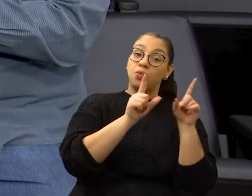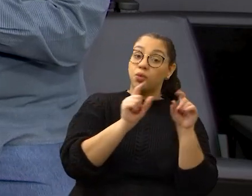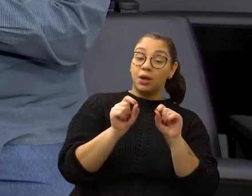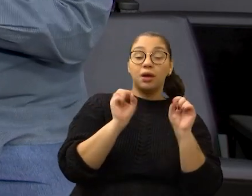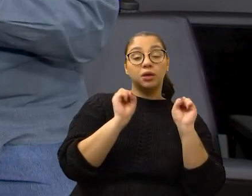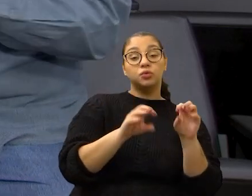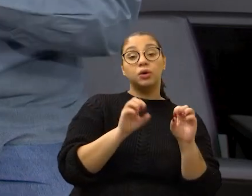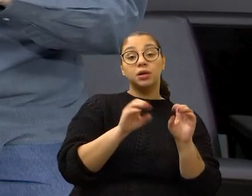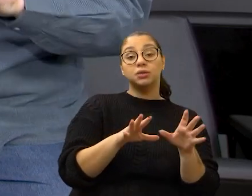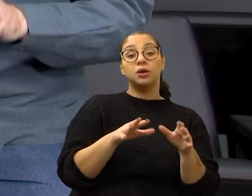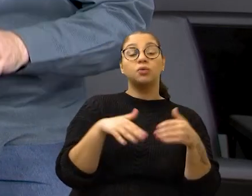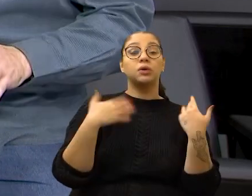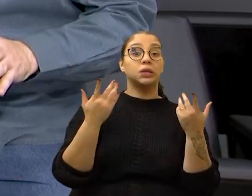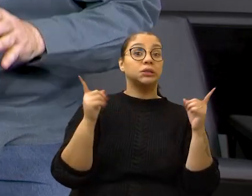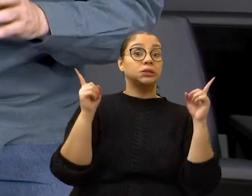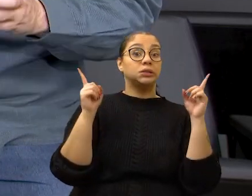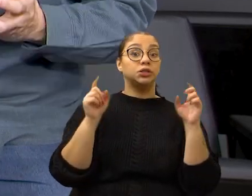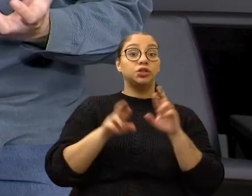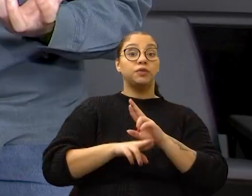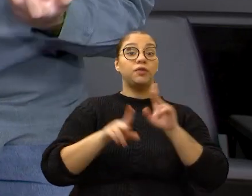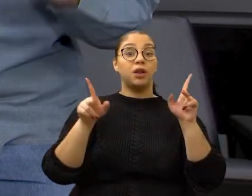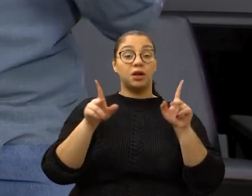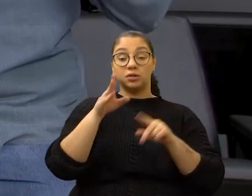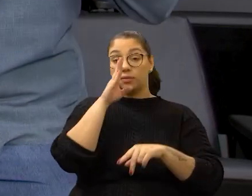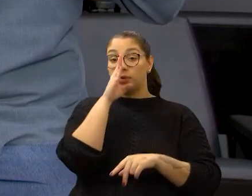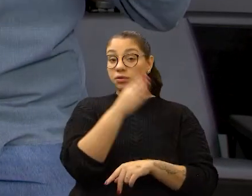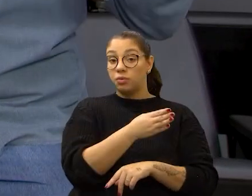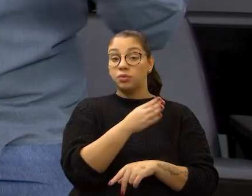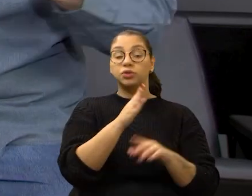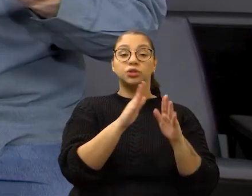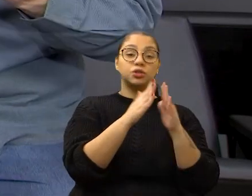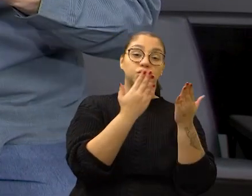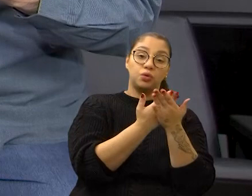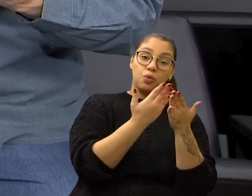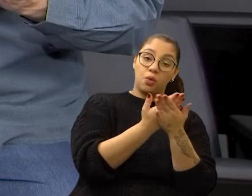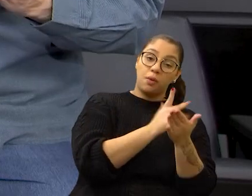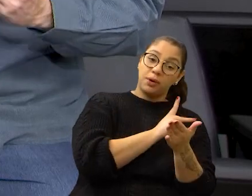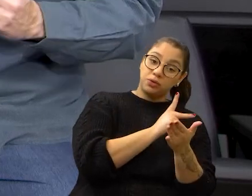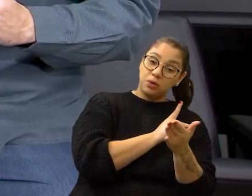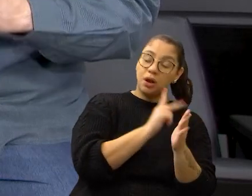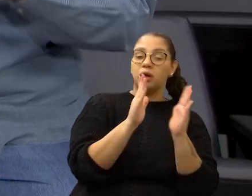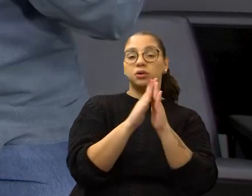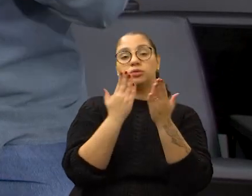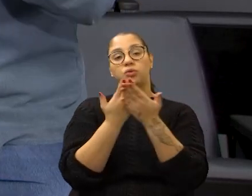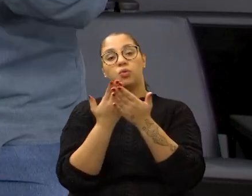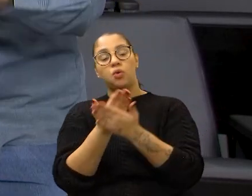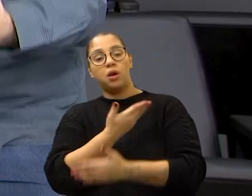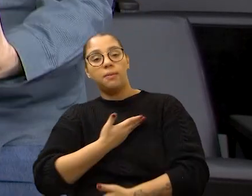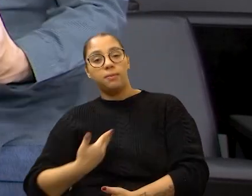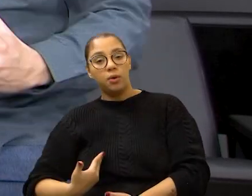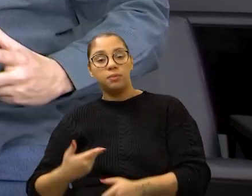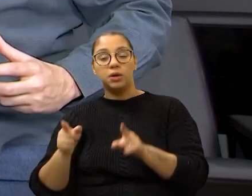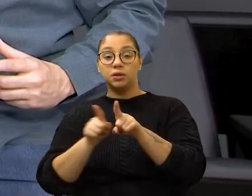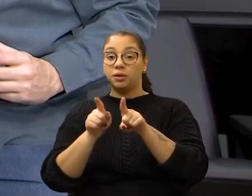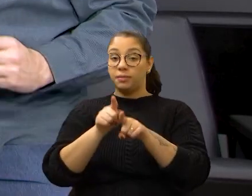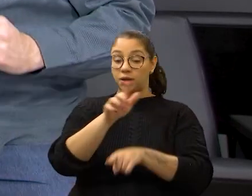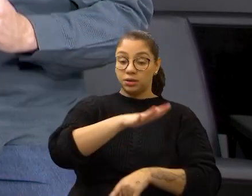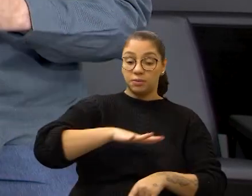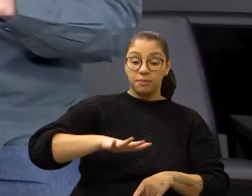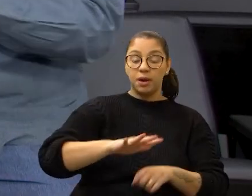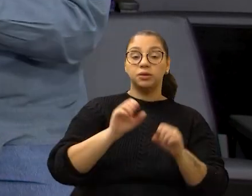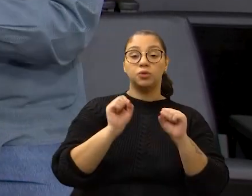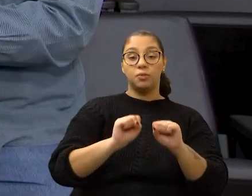de educação, a diferença que foi indo principalmente da escola particular para a escola pública, espaço para poder